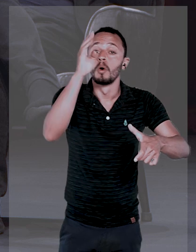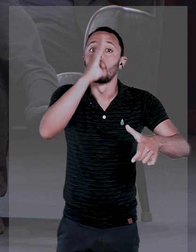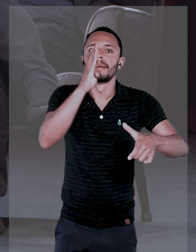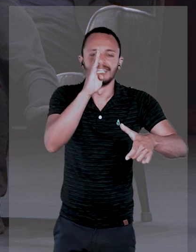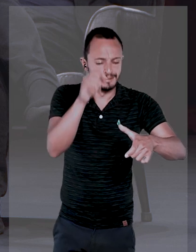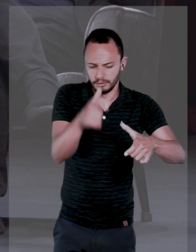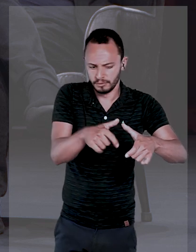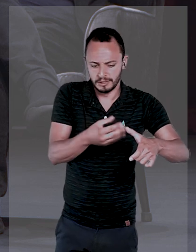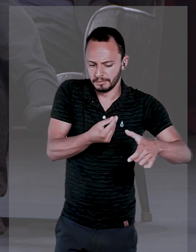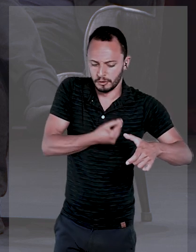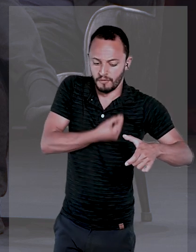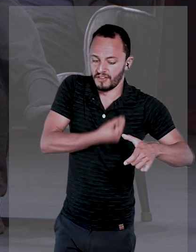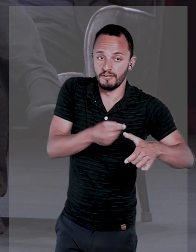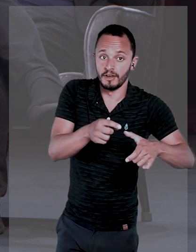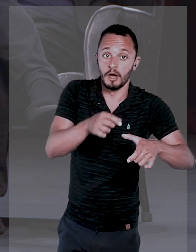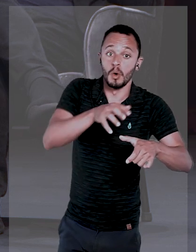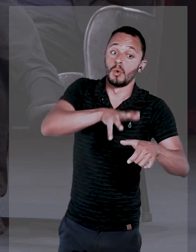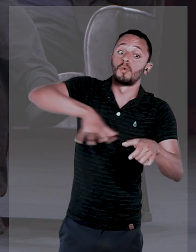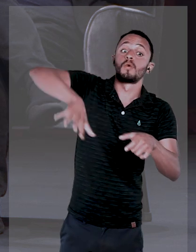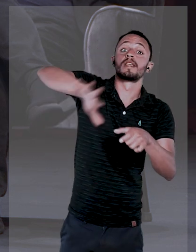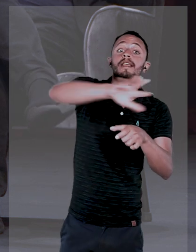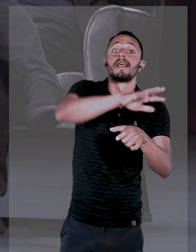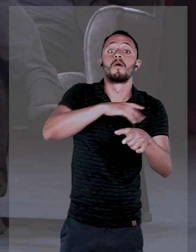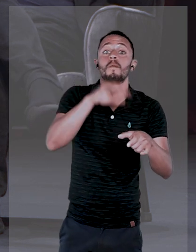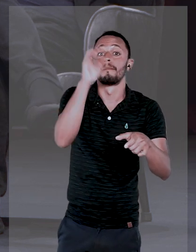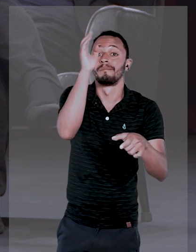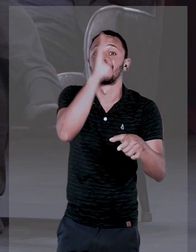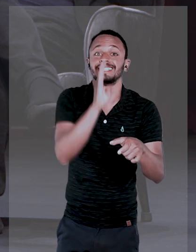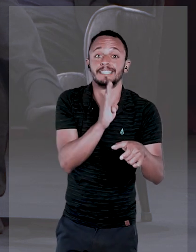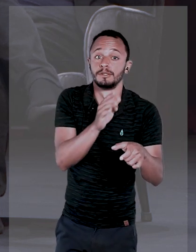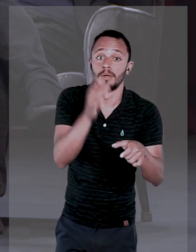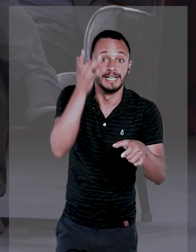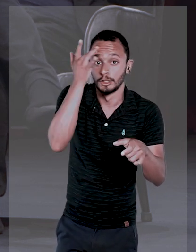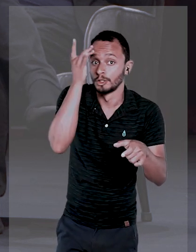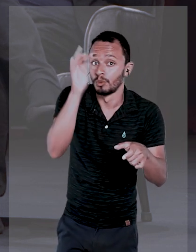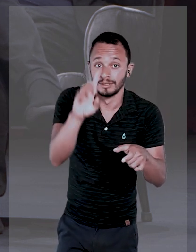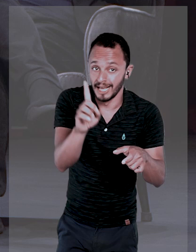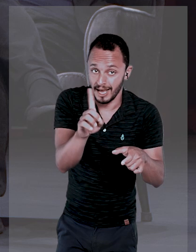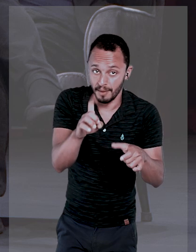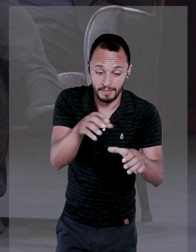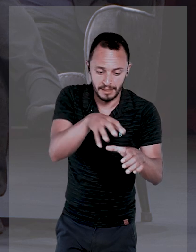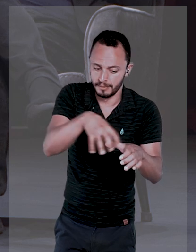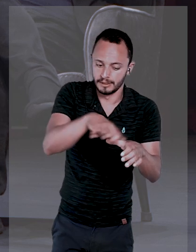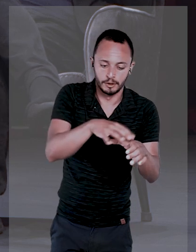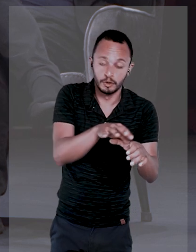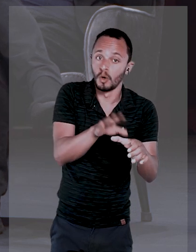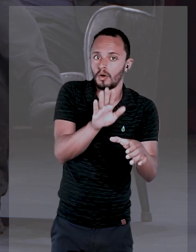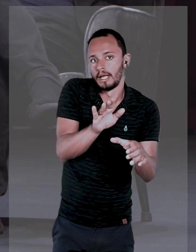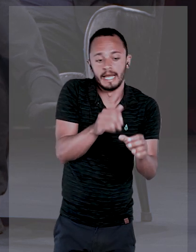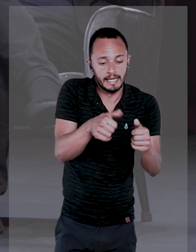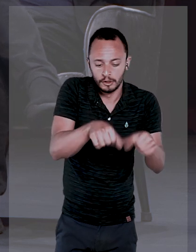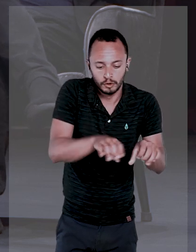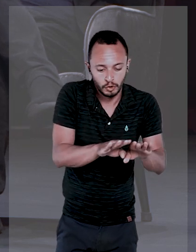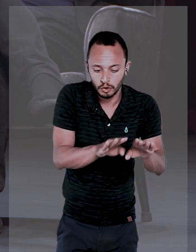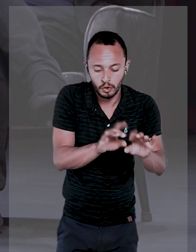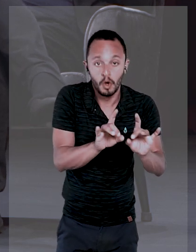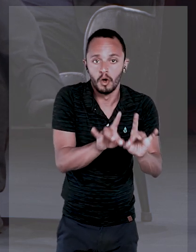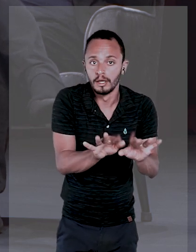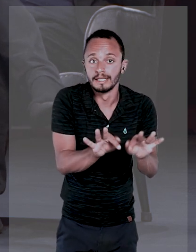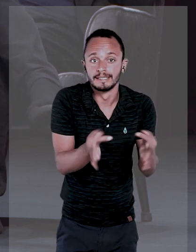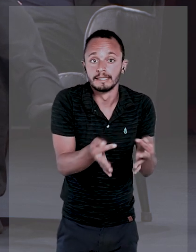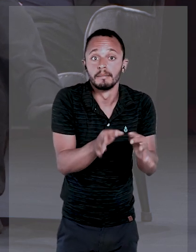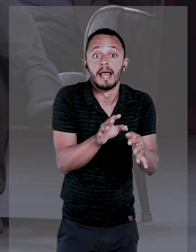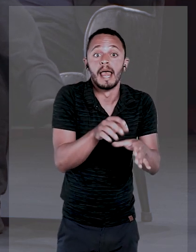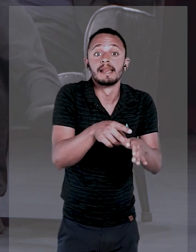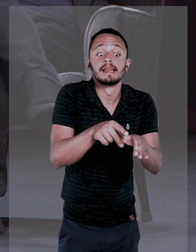não têm o Brasil como conceito, não sabem o que é o Brasil. E não sabem o que é a Amazónia, não chamam a Amazónia, chamam as